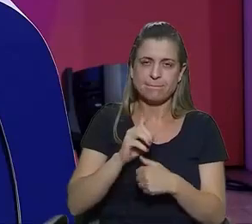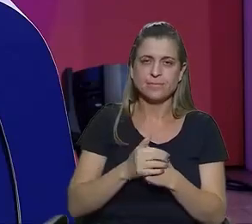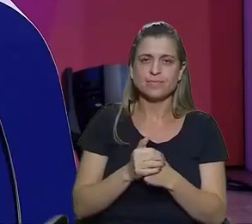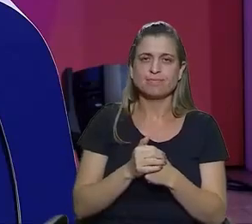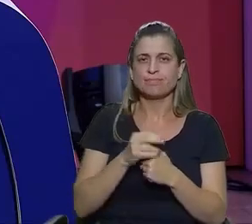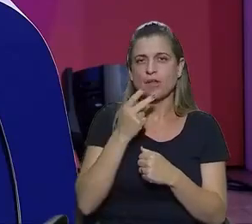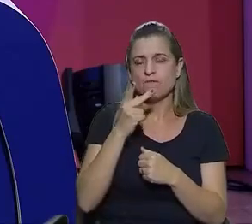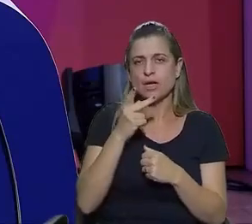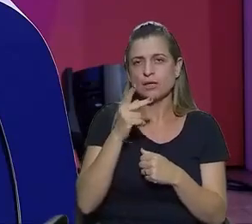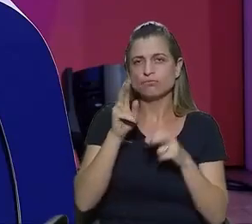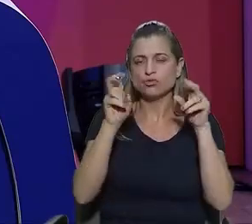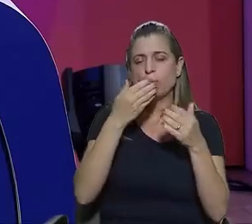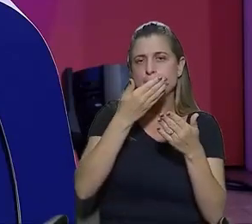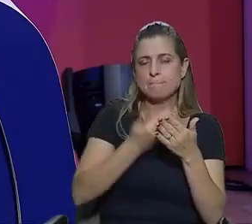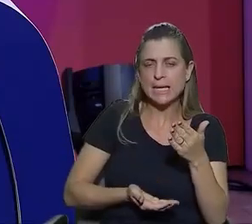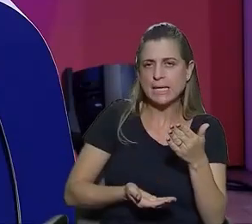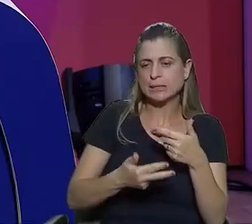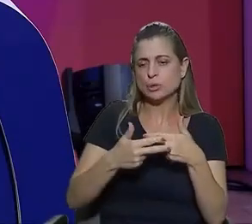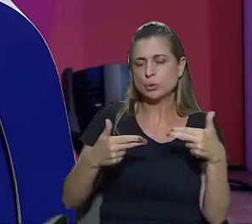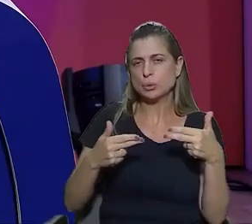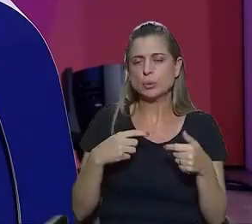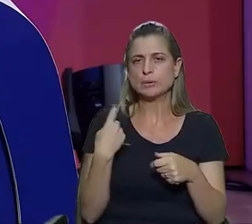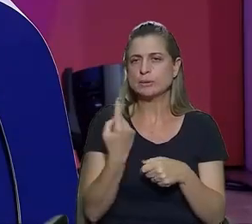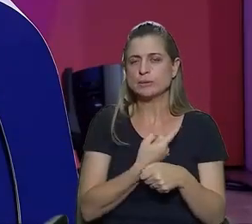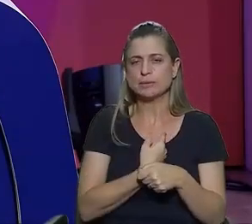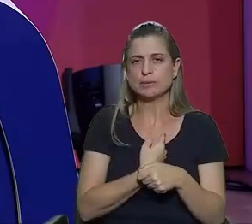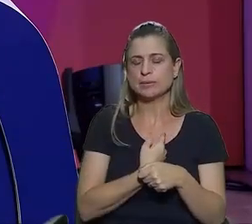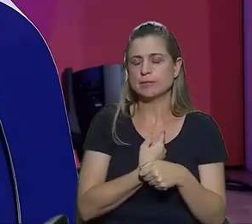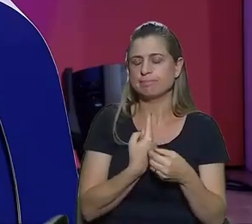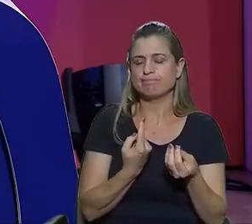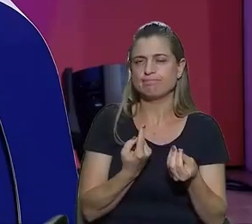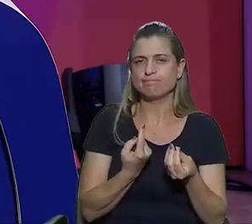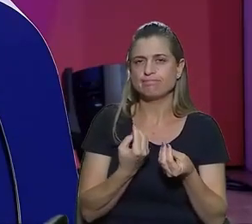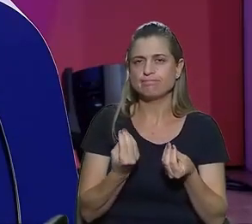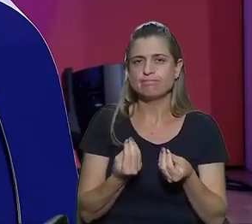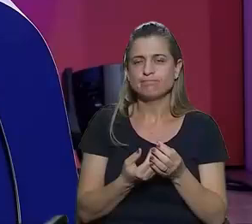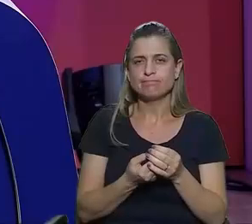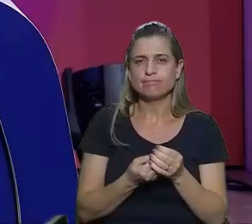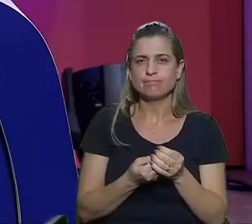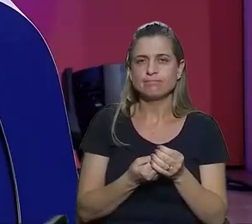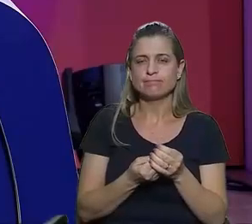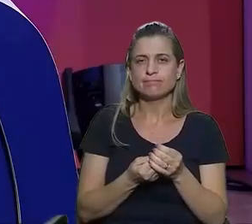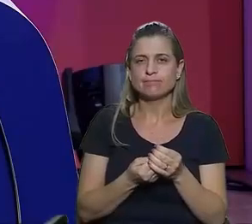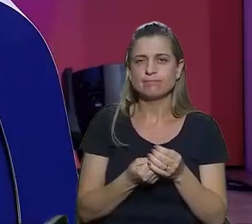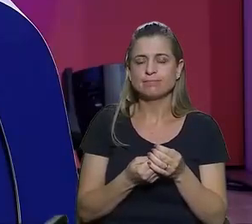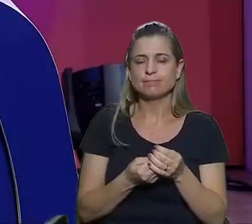de perdas, estou falando de coisas, né, que a gente não consegue, enfim, agir,